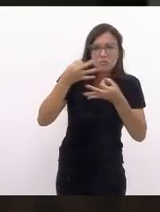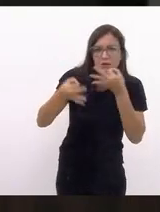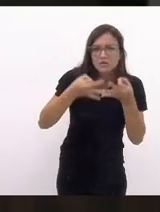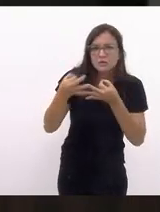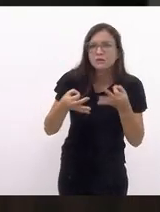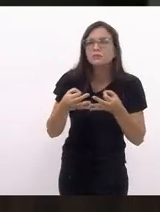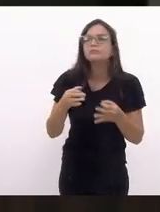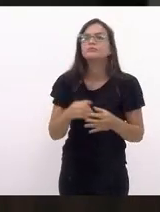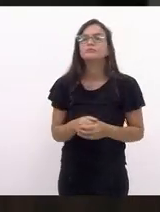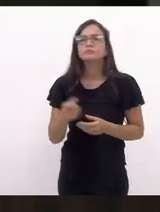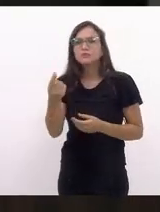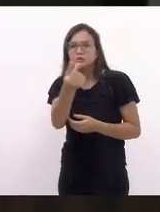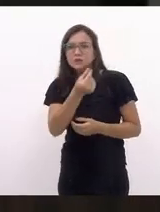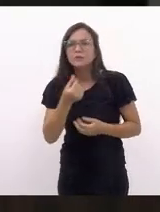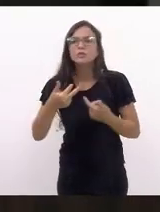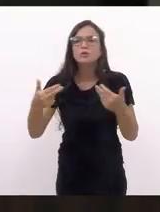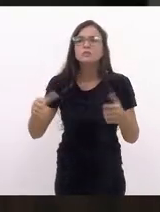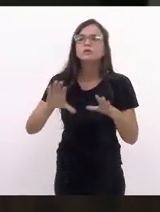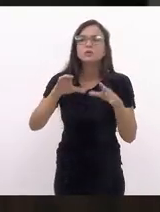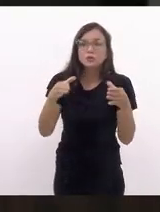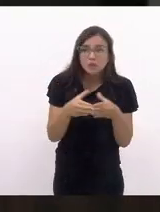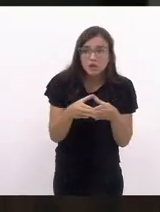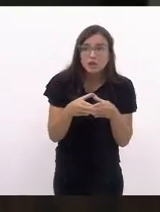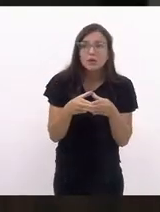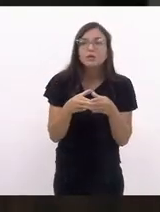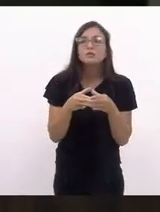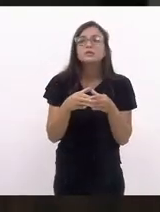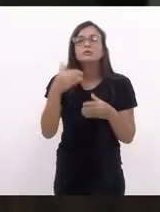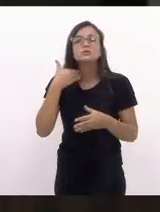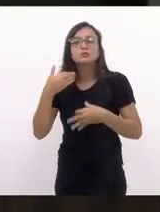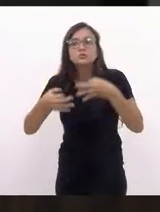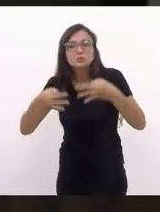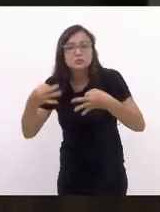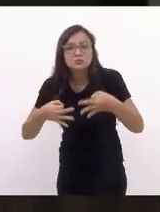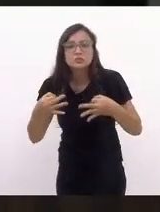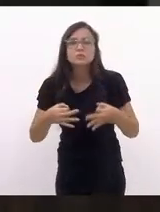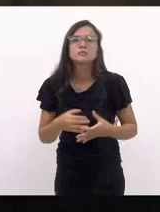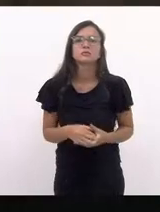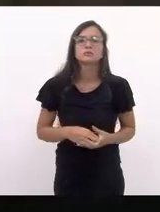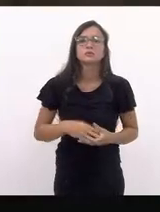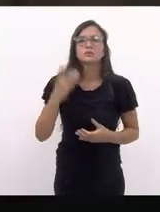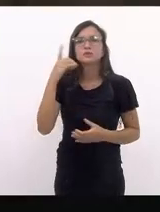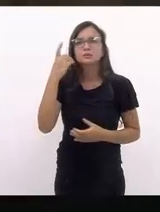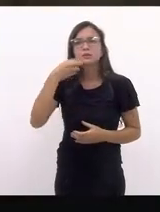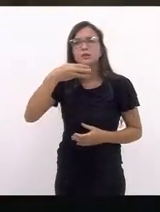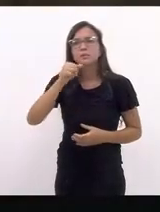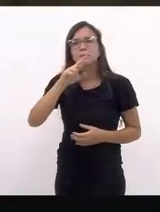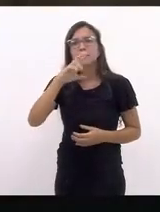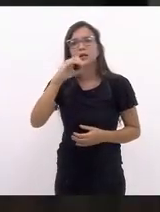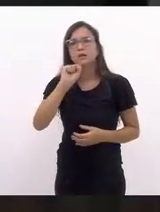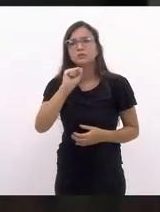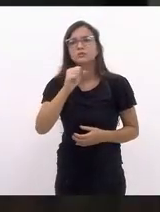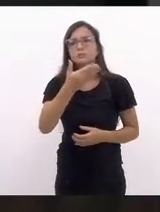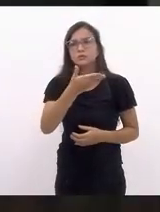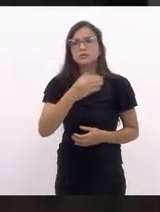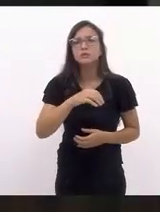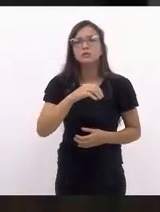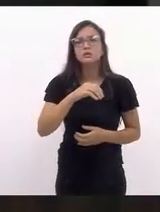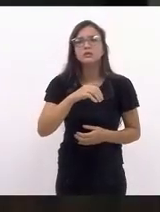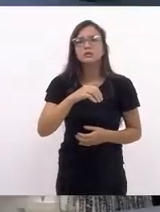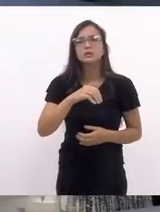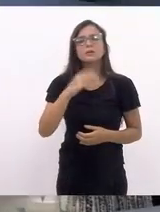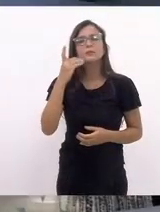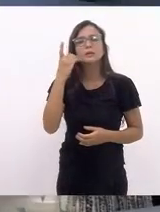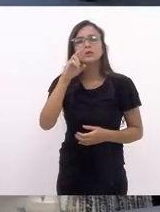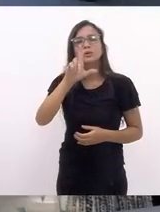e orçamento por emite parecer pela comissão posição Justiça vice-presidente Deputado Luiz Paulo